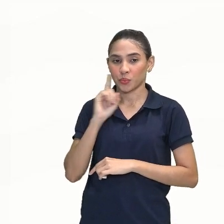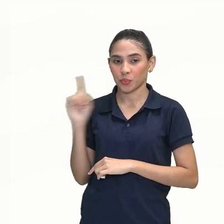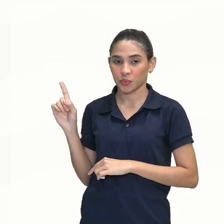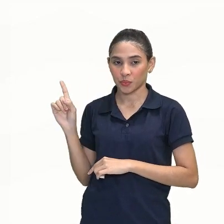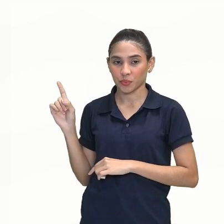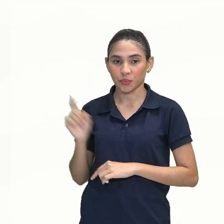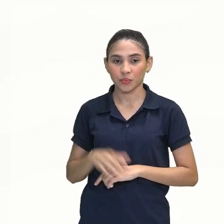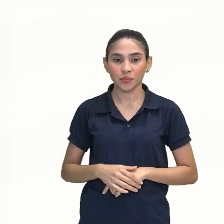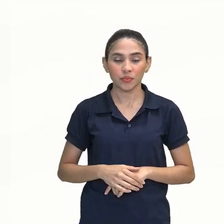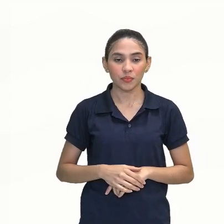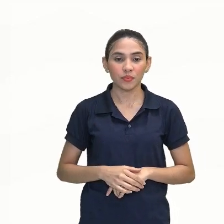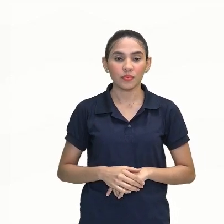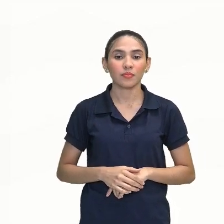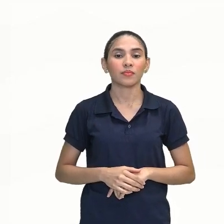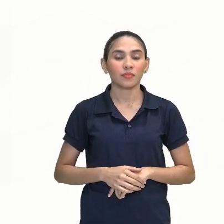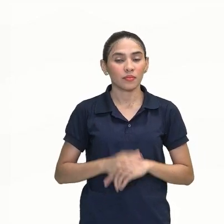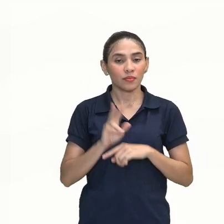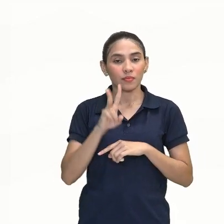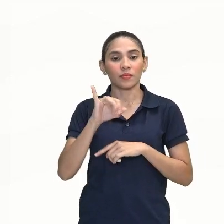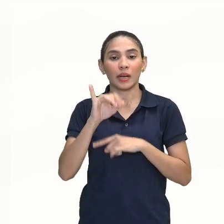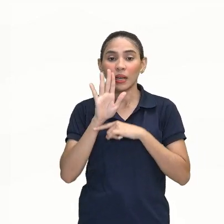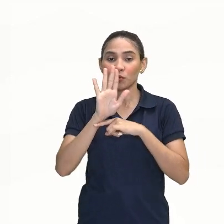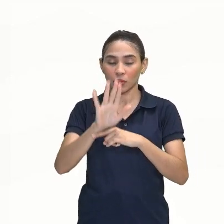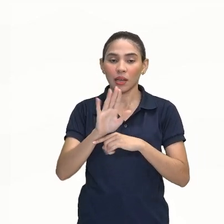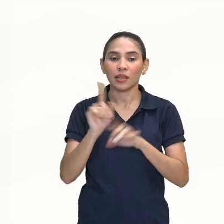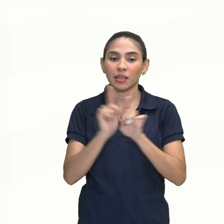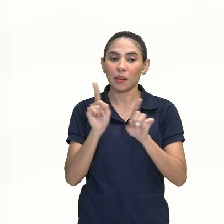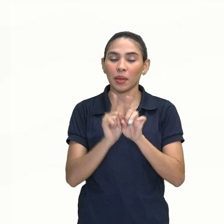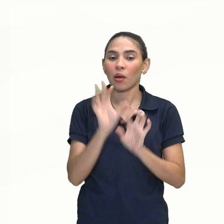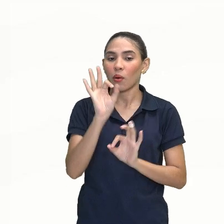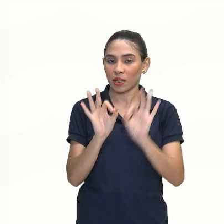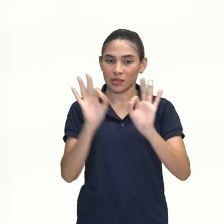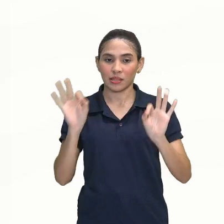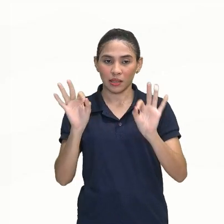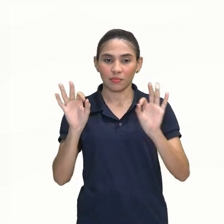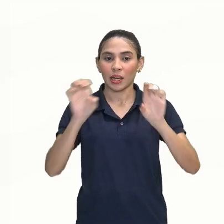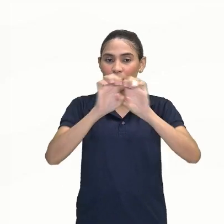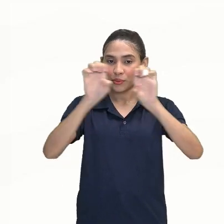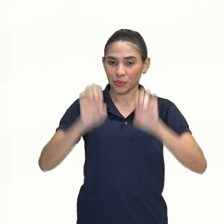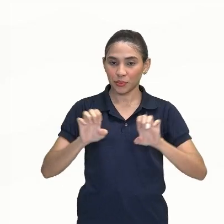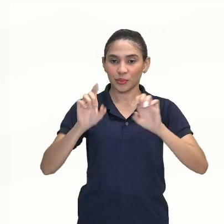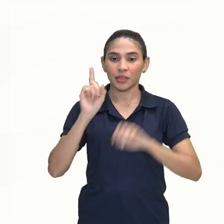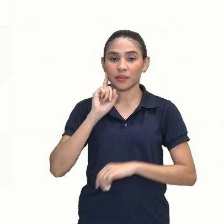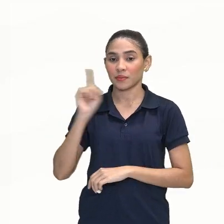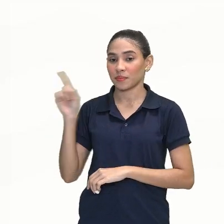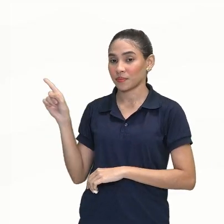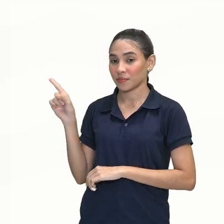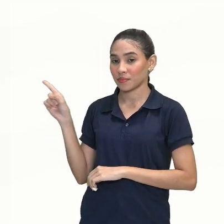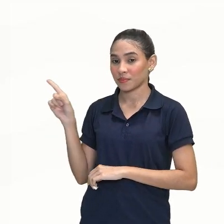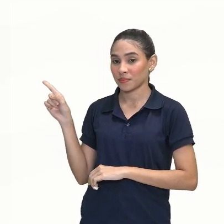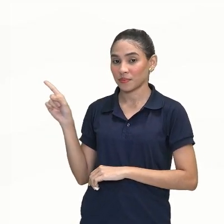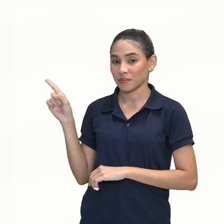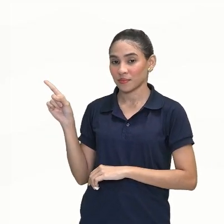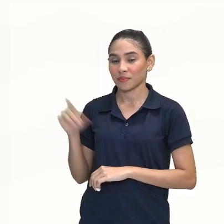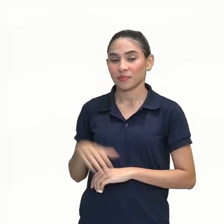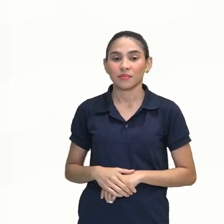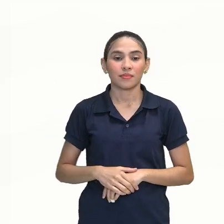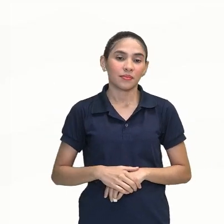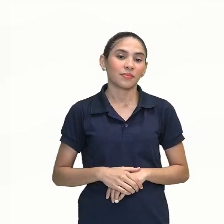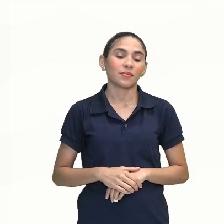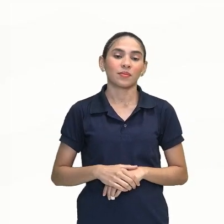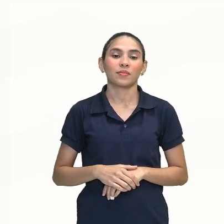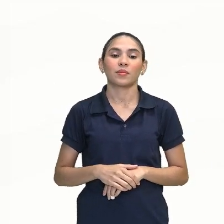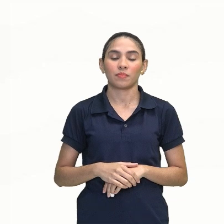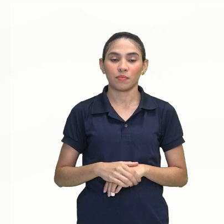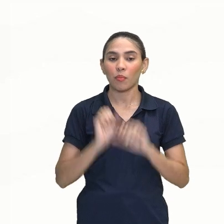E aí, isso vai ajudar a formar a nossa formulazinha, que vale para